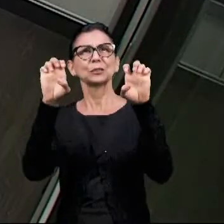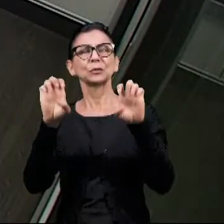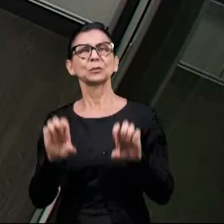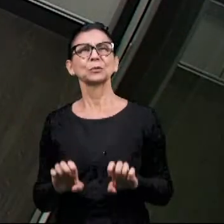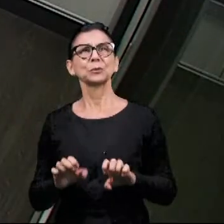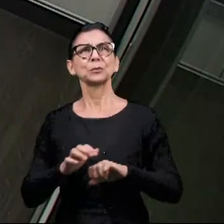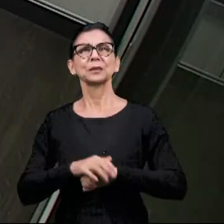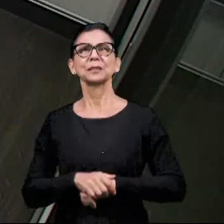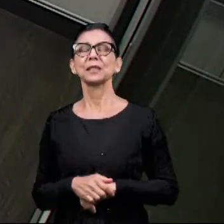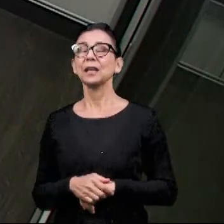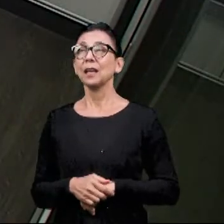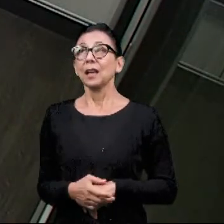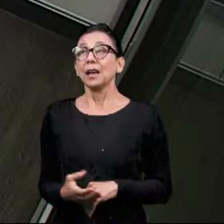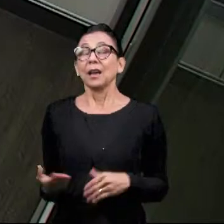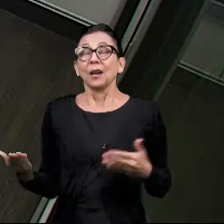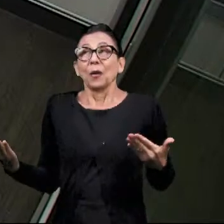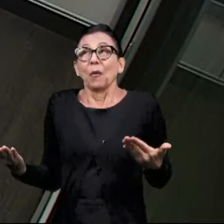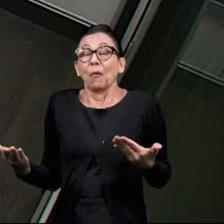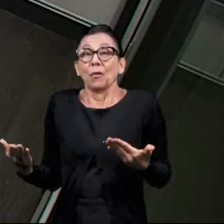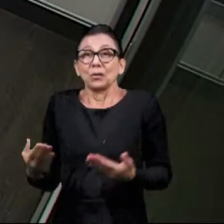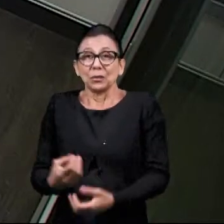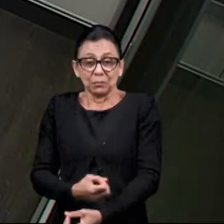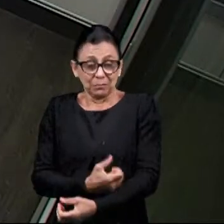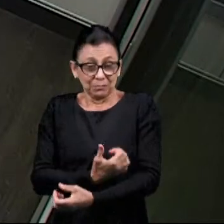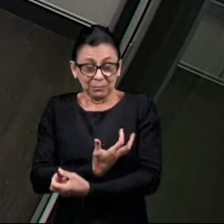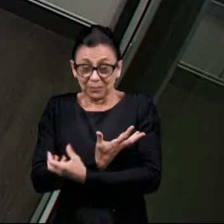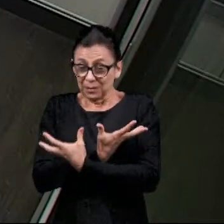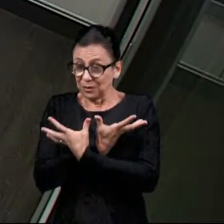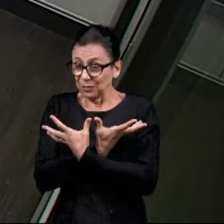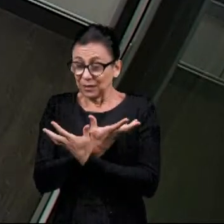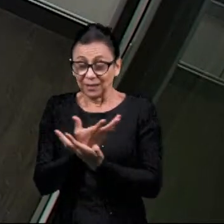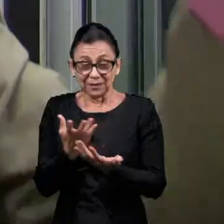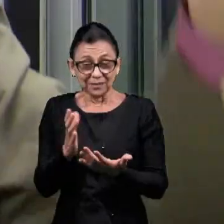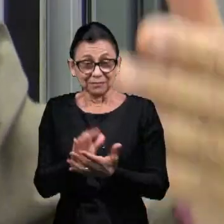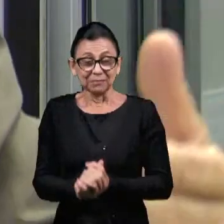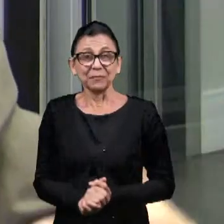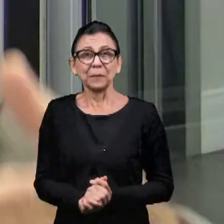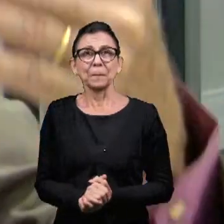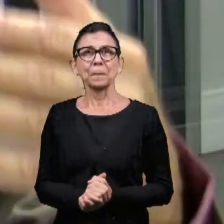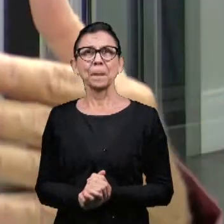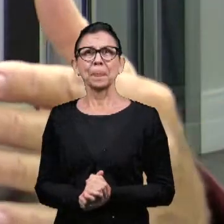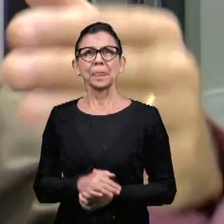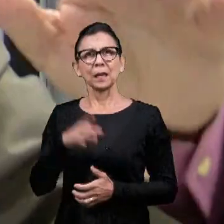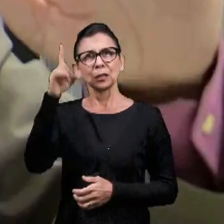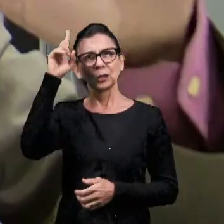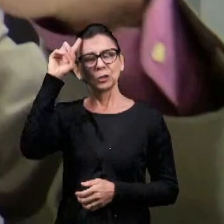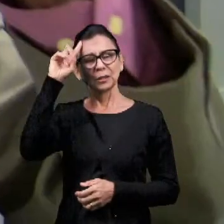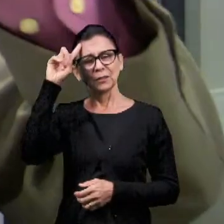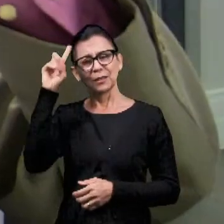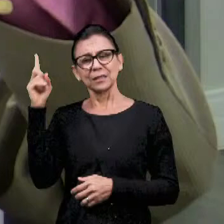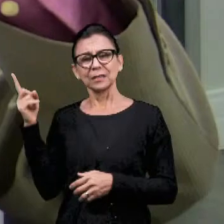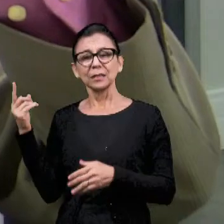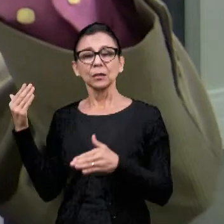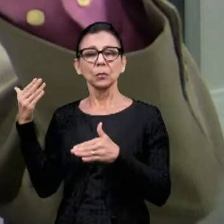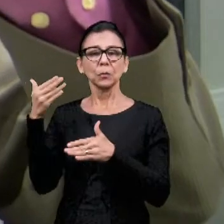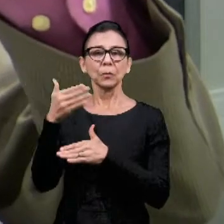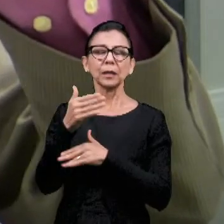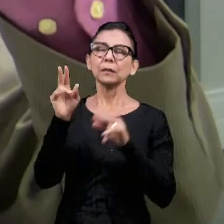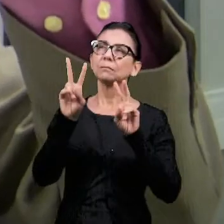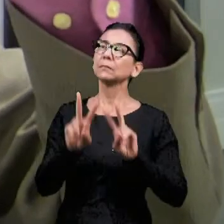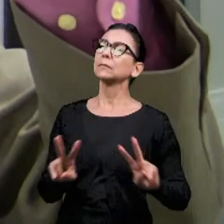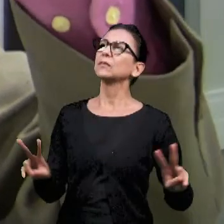me emociono quando eu cheguei agora ali. Às vezes eu venho aqui, toda vez que eu venho aqui eu me emociono. Eu olhei tudo